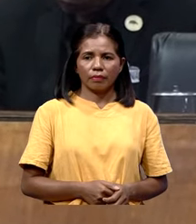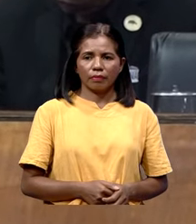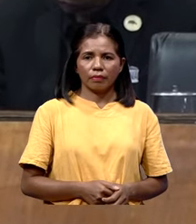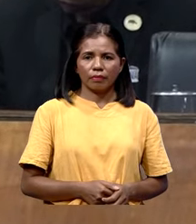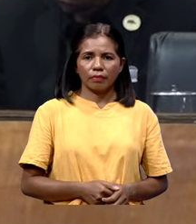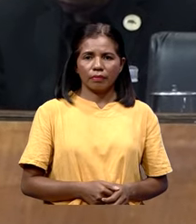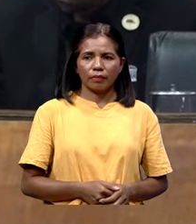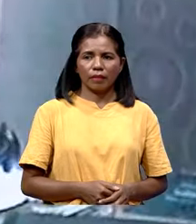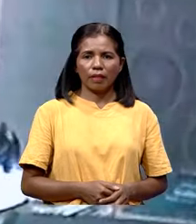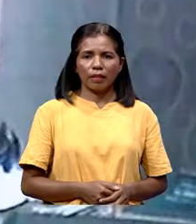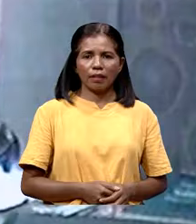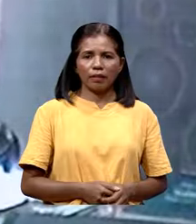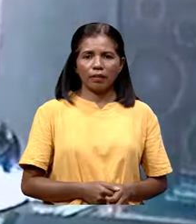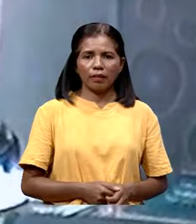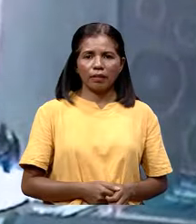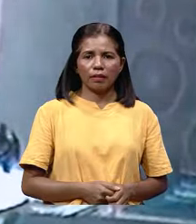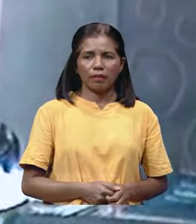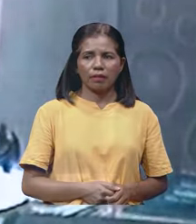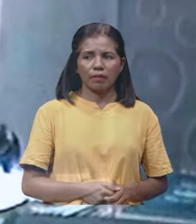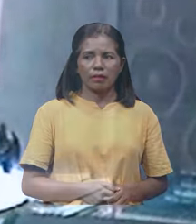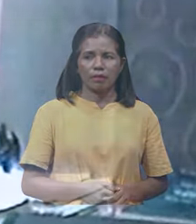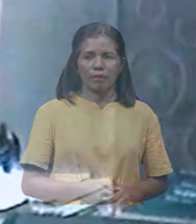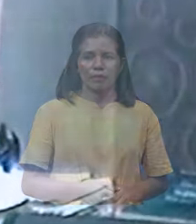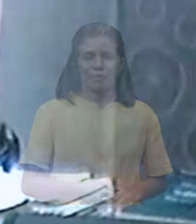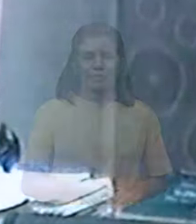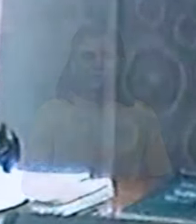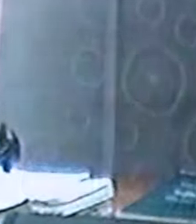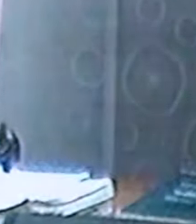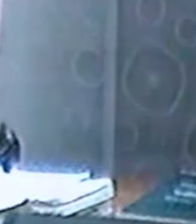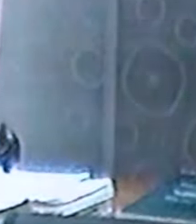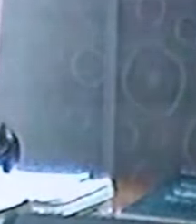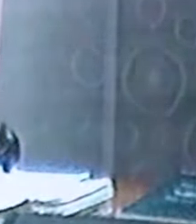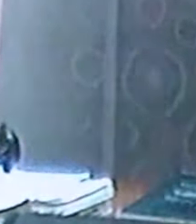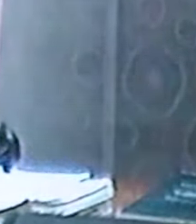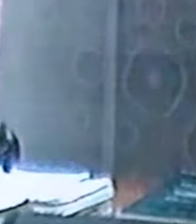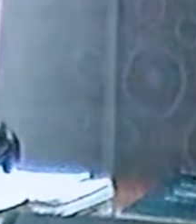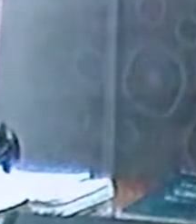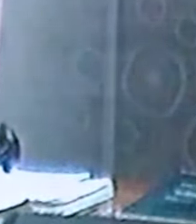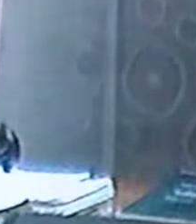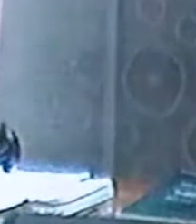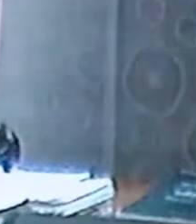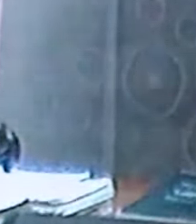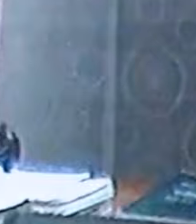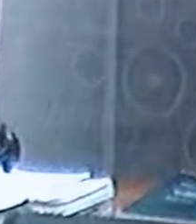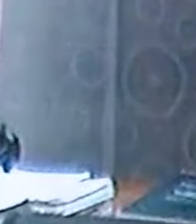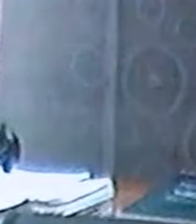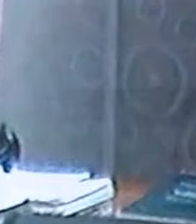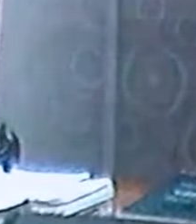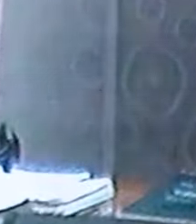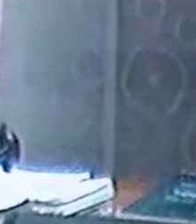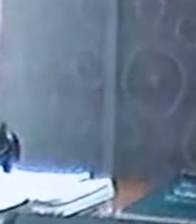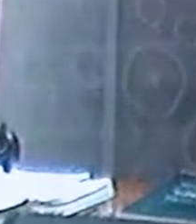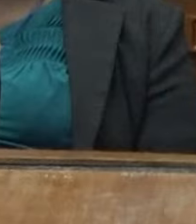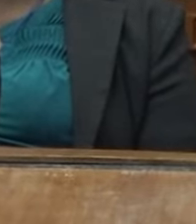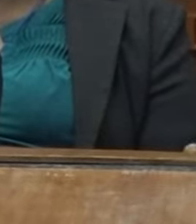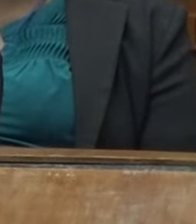CNRT e o deputada Virginia Anabelo, preocupa o governo e a maneira empresta o San Husi Banco Internacional Sira, tamatuir deputada Ne, Niahare, vai